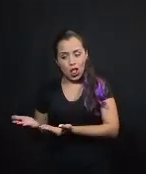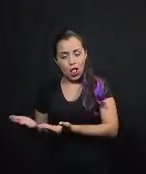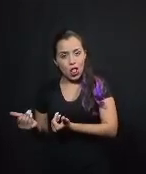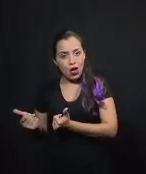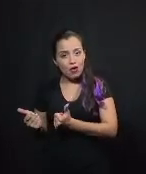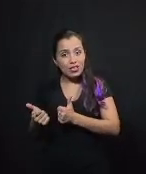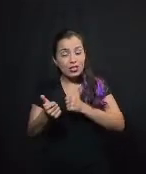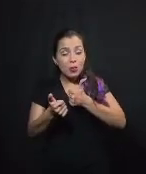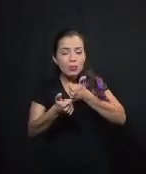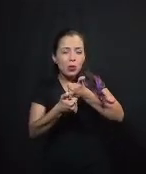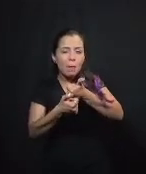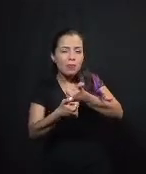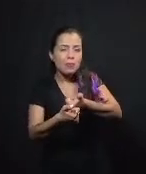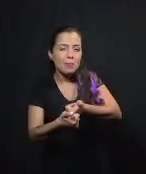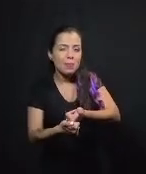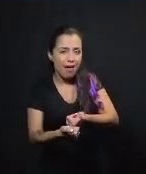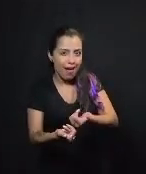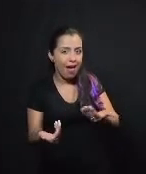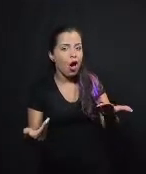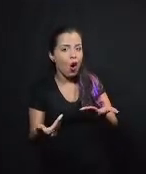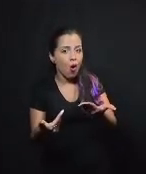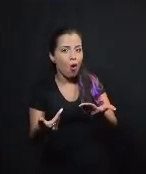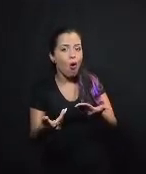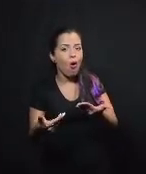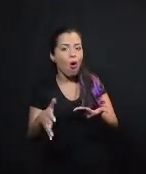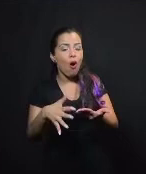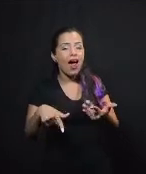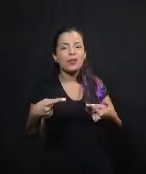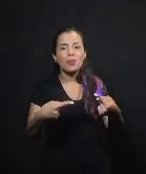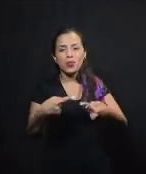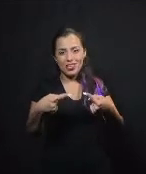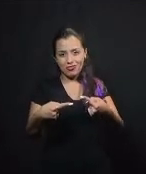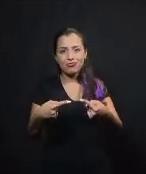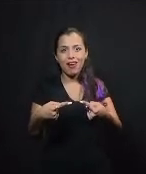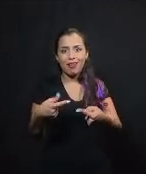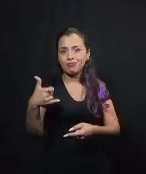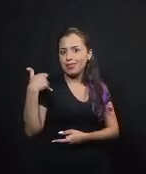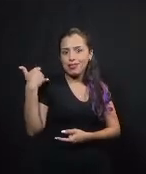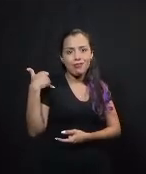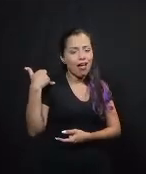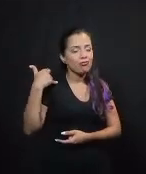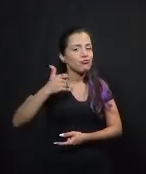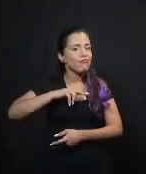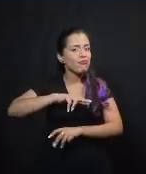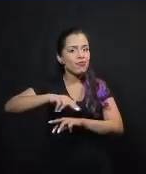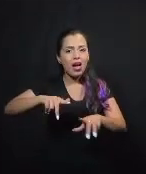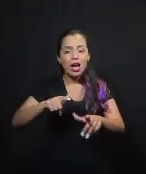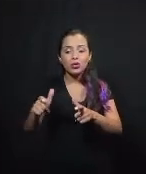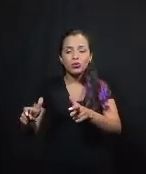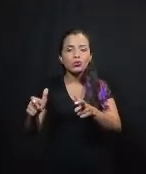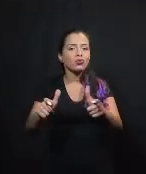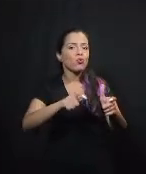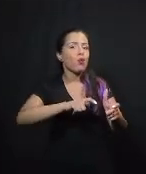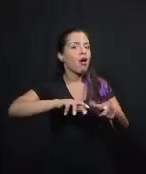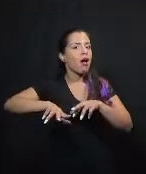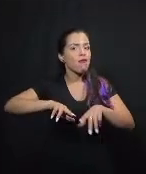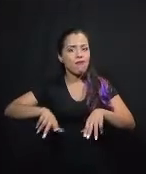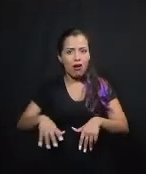começou a se aproximar da política, gente de vários setores, de várias extração